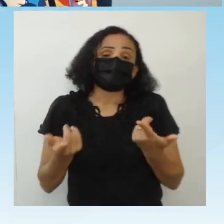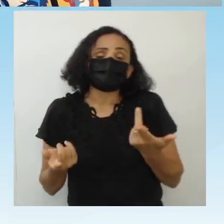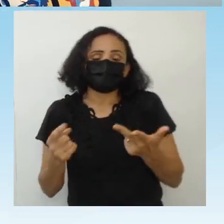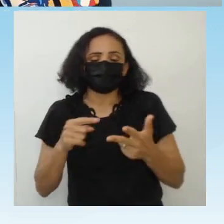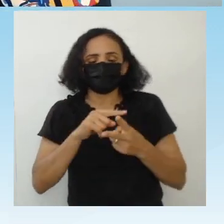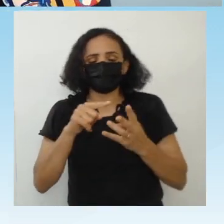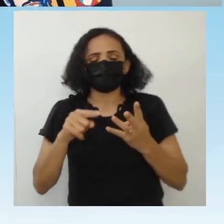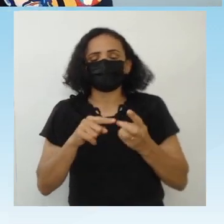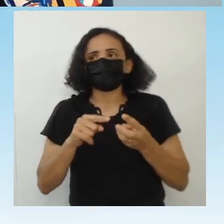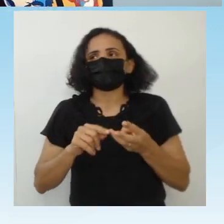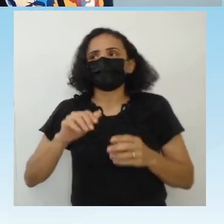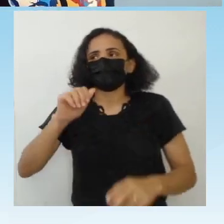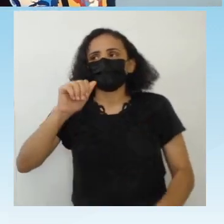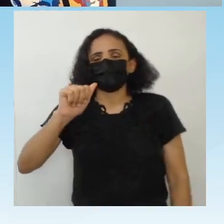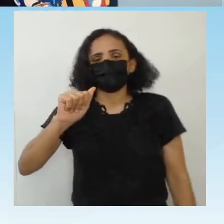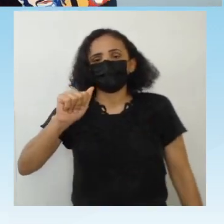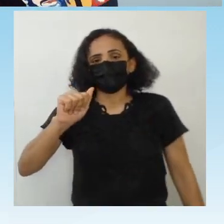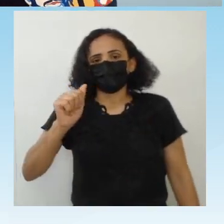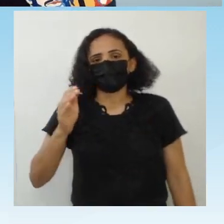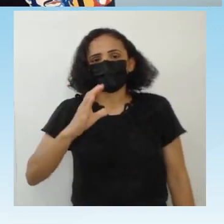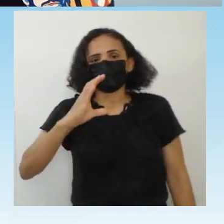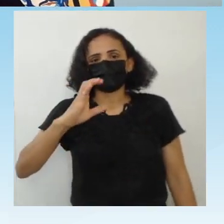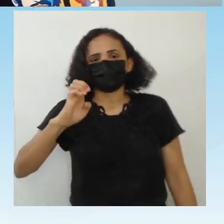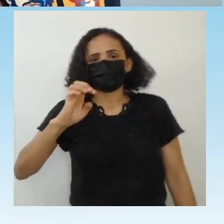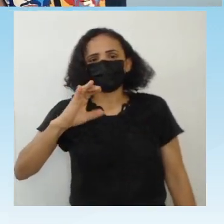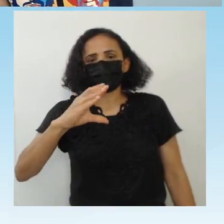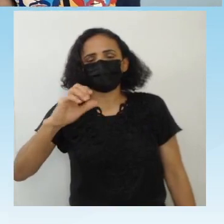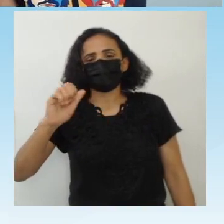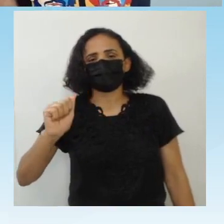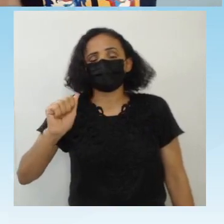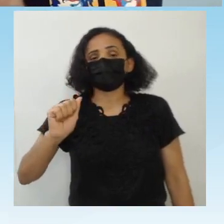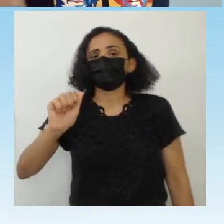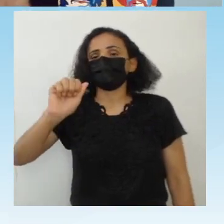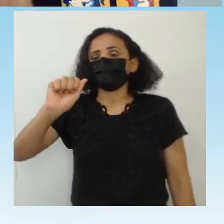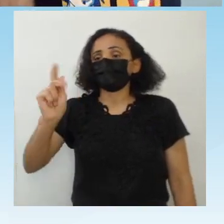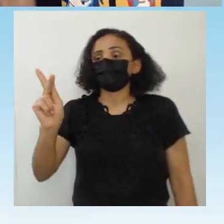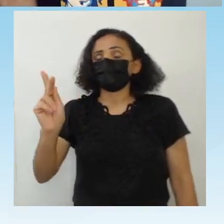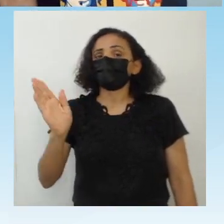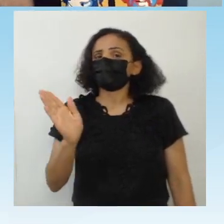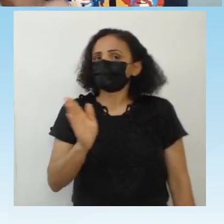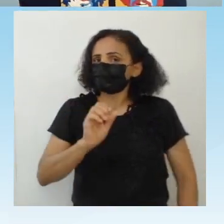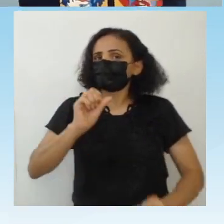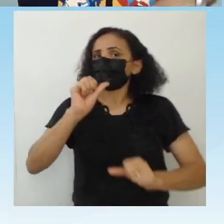usar acerca de indicando passado, aí é com H,